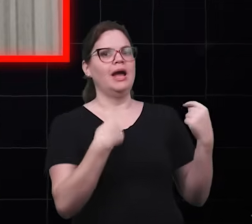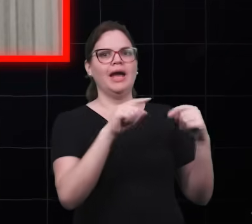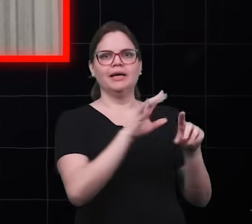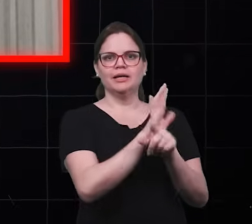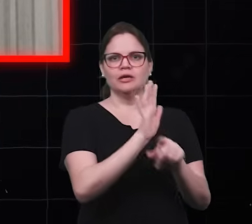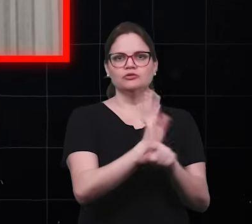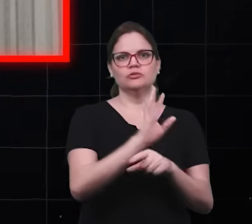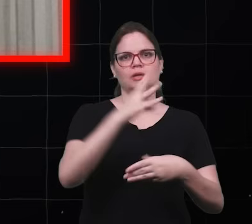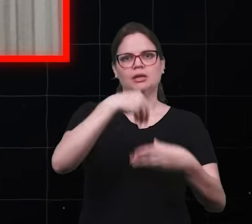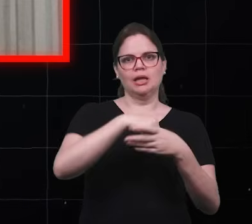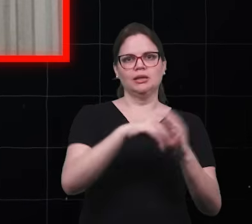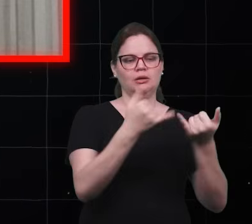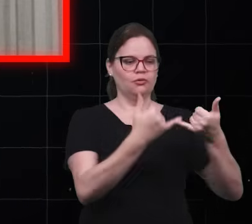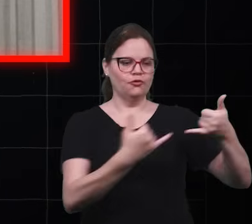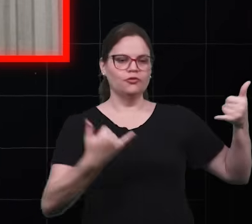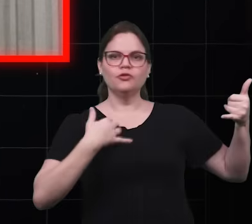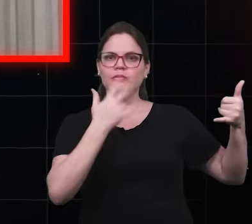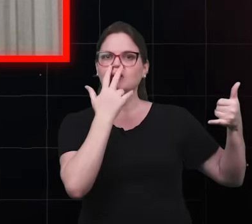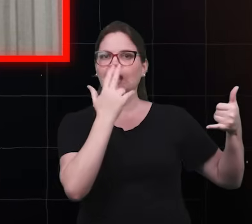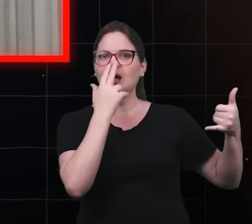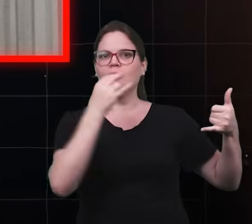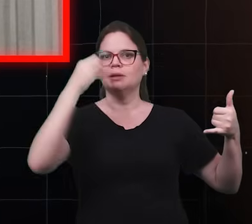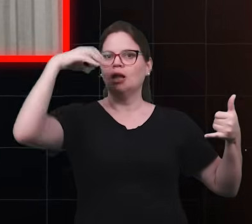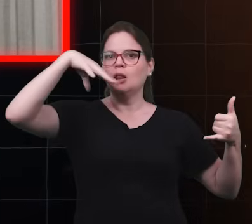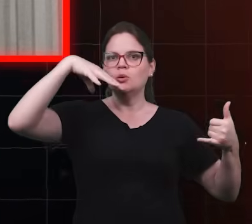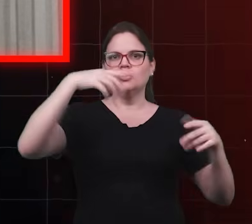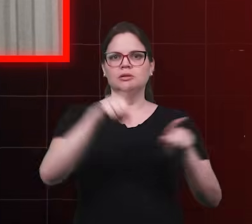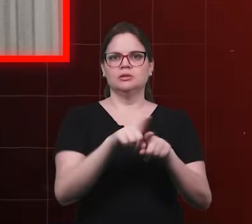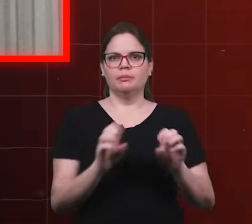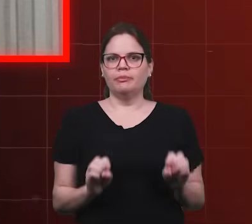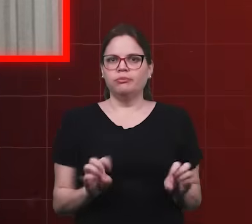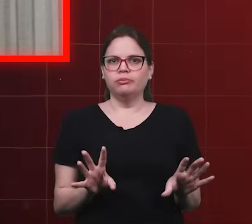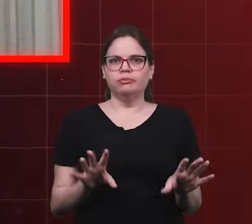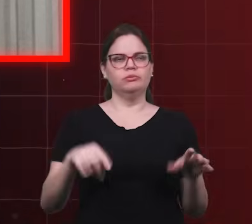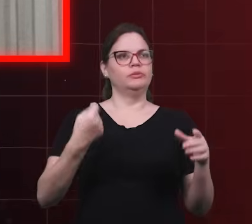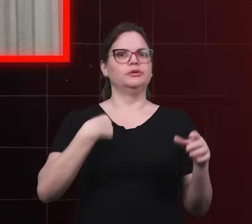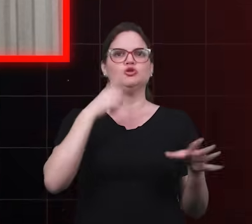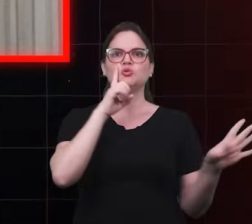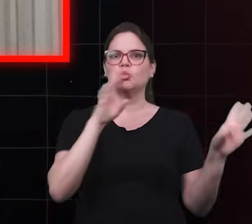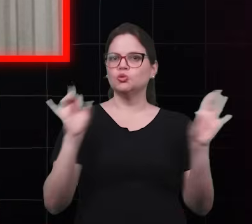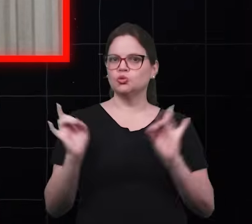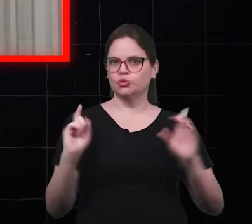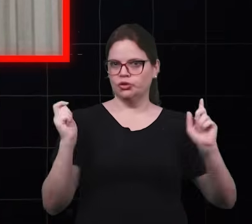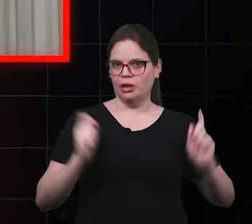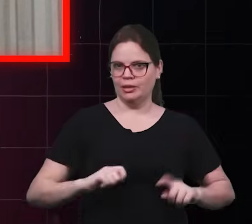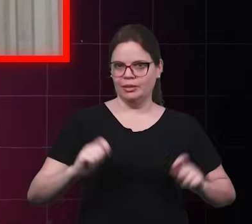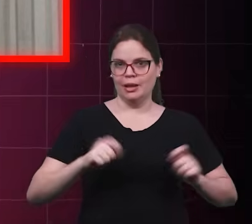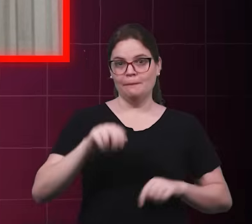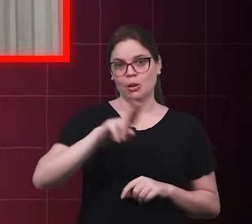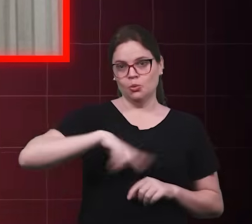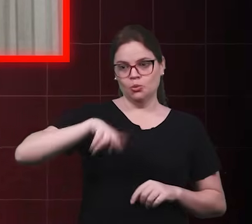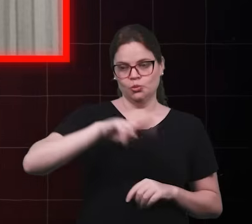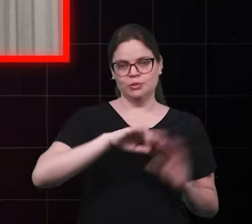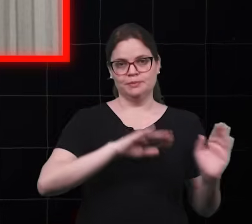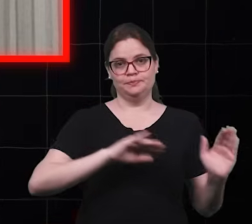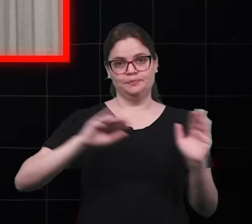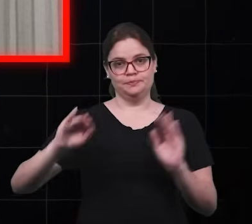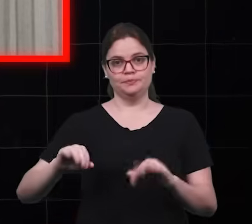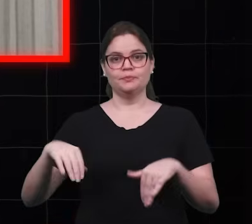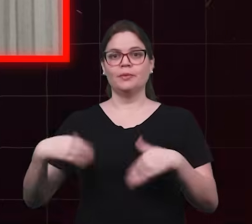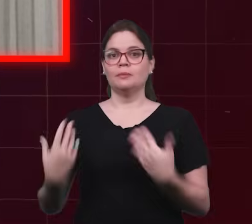dos faróis, é aquela luz visível no nosso dia a dia. Mas quando nós vamos para o